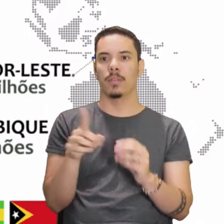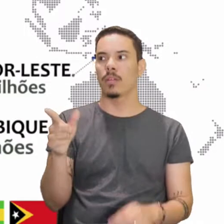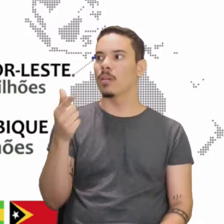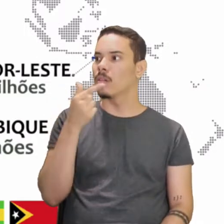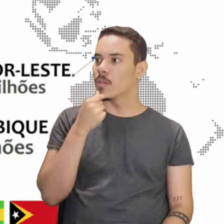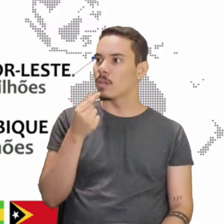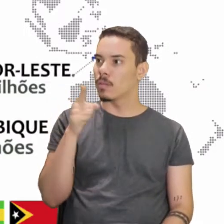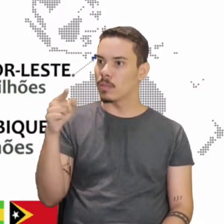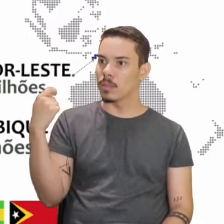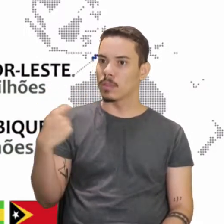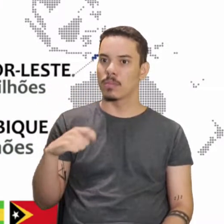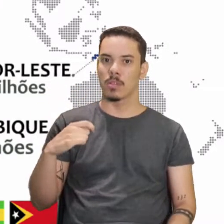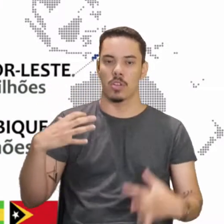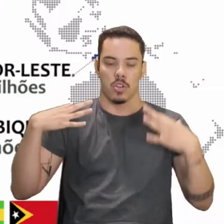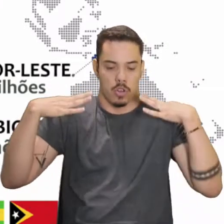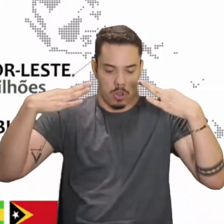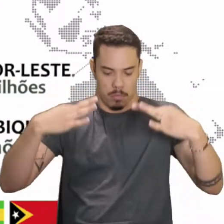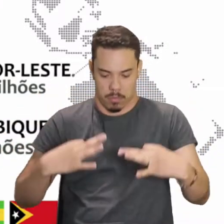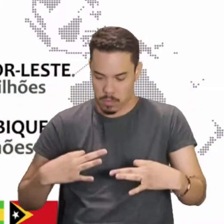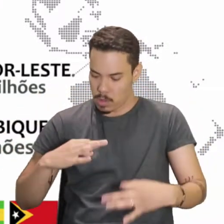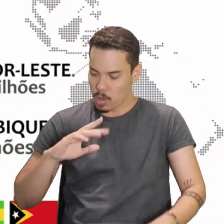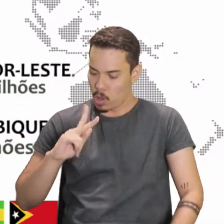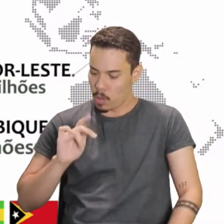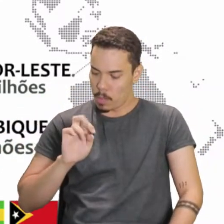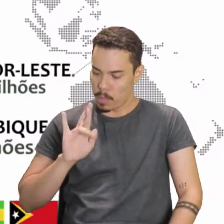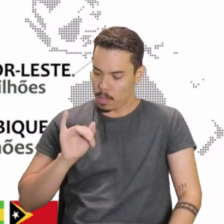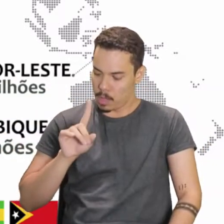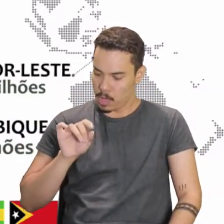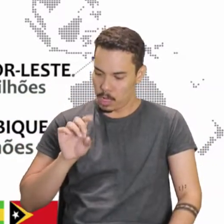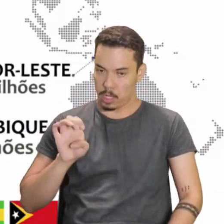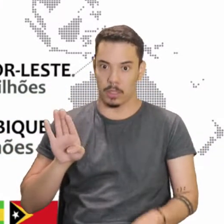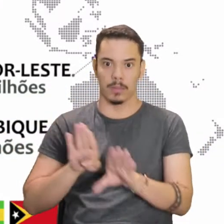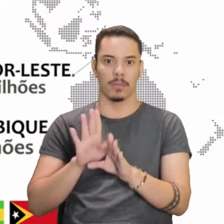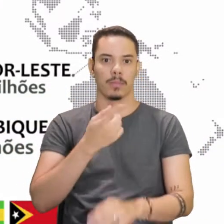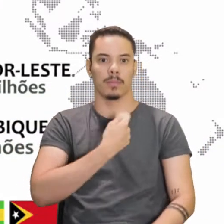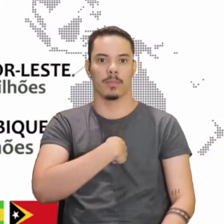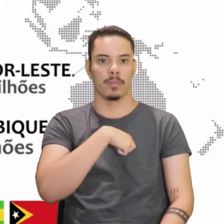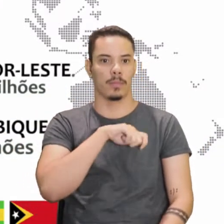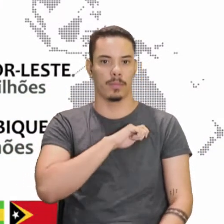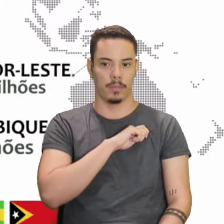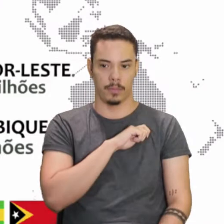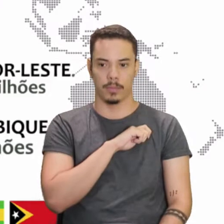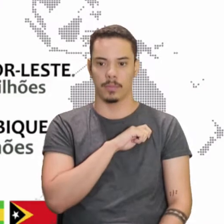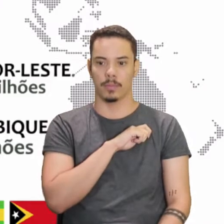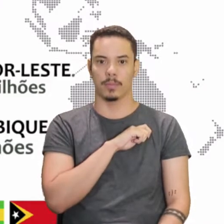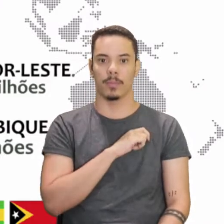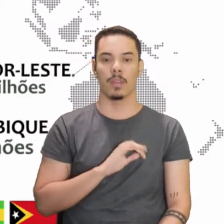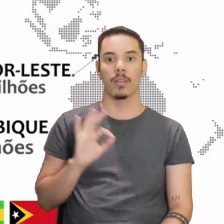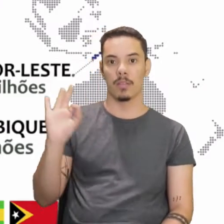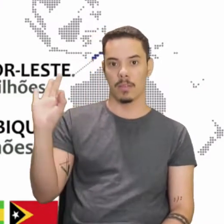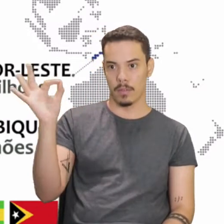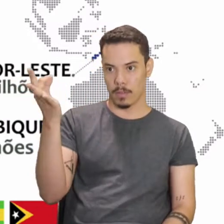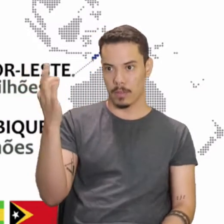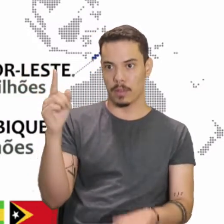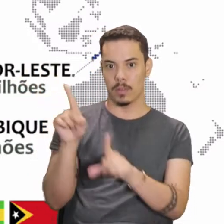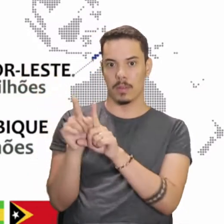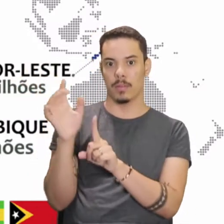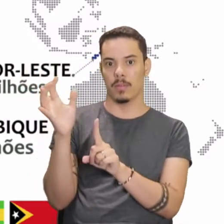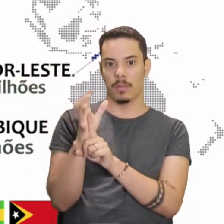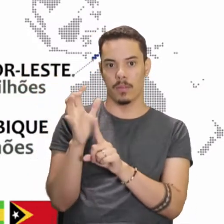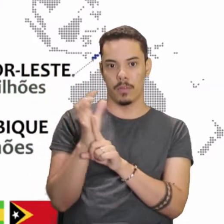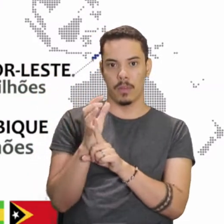rapaz, você tem que ter hombridade. Hombre, vem também da língua espanhola. Aí, França também influenciou no nosso